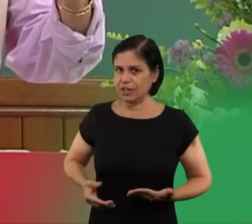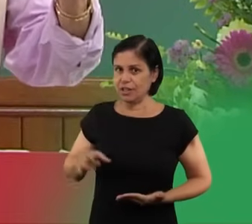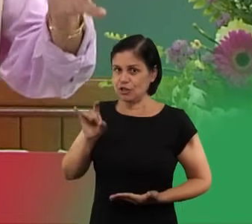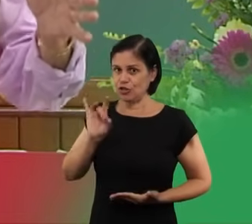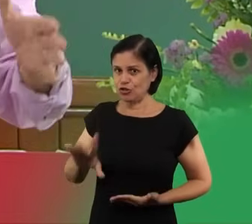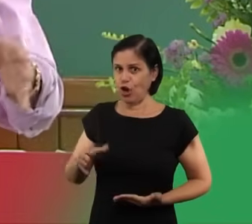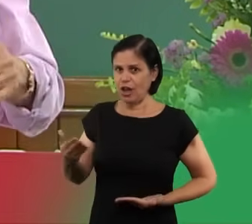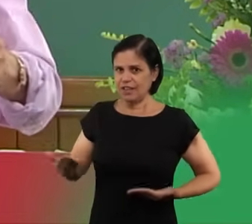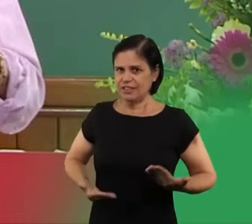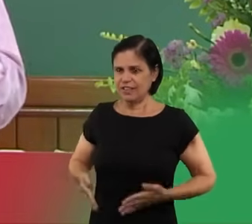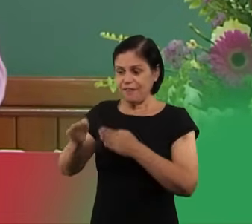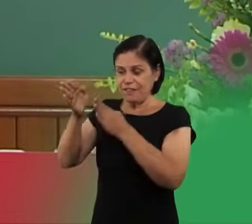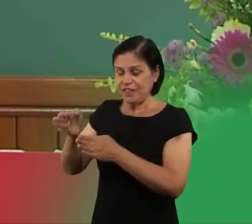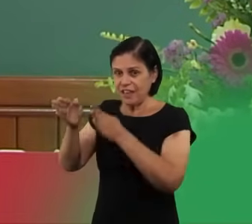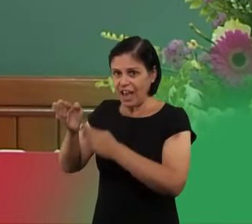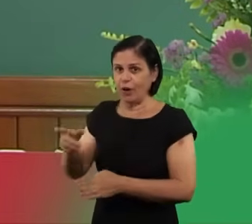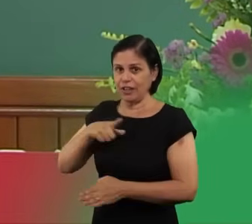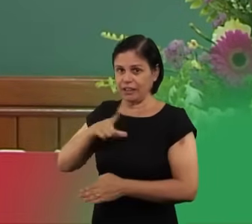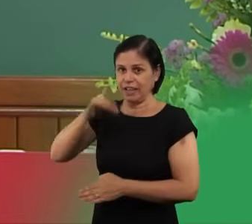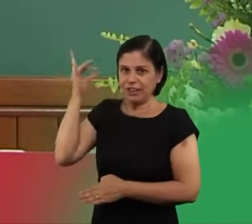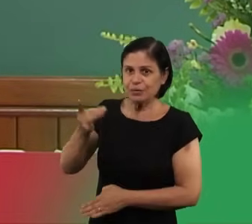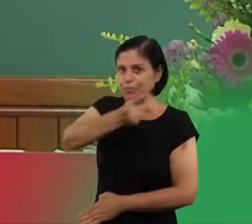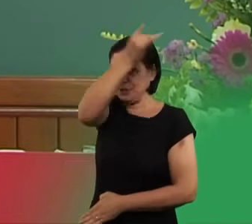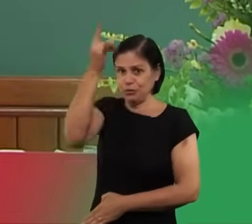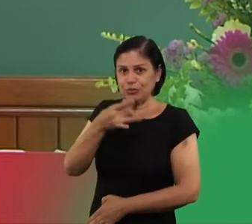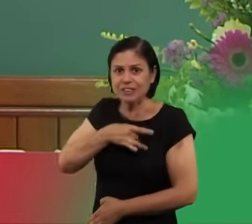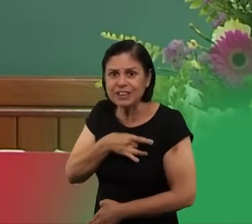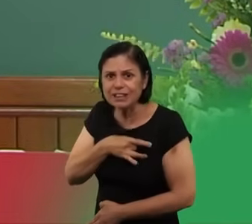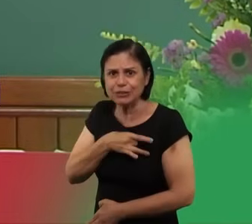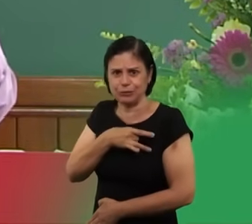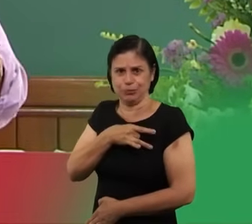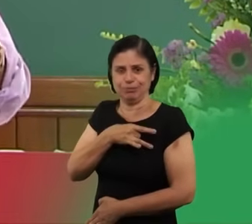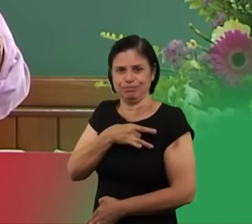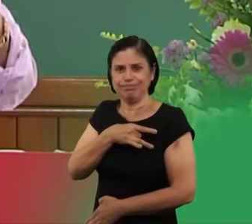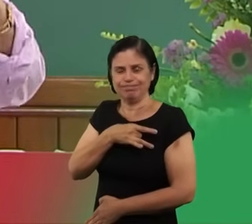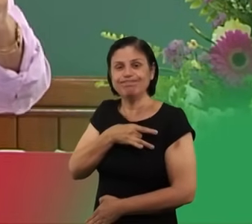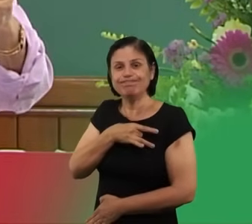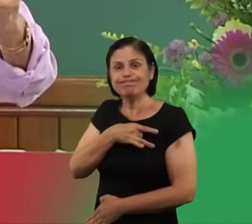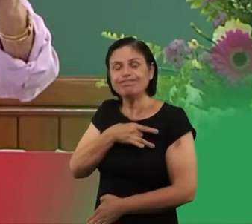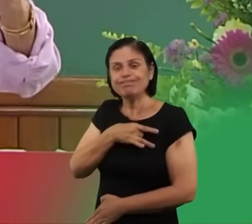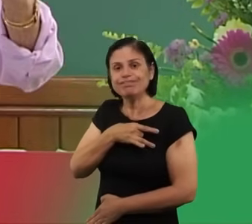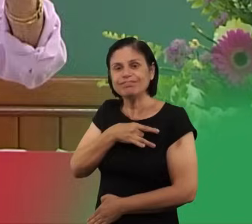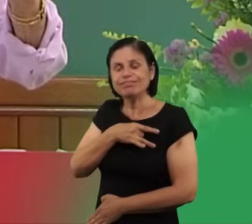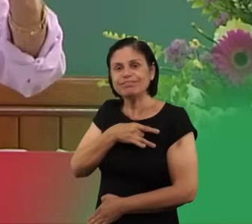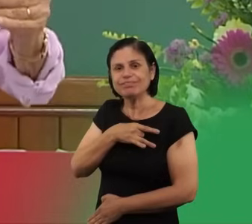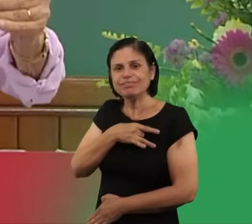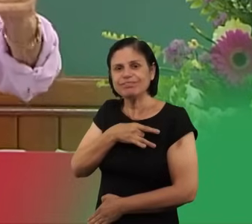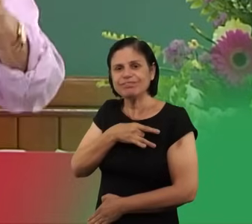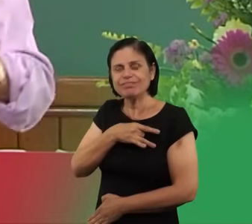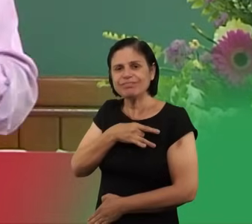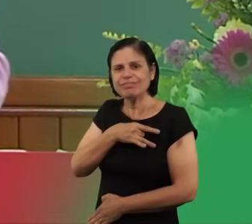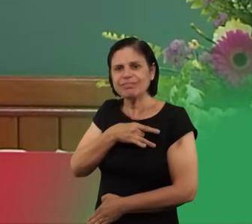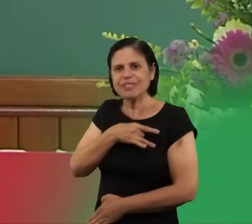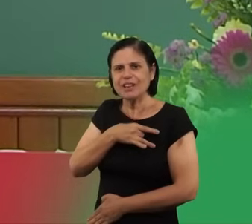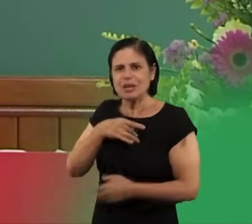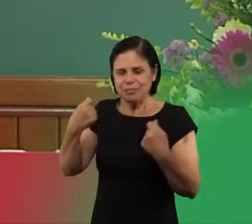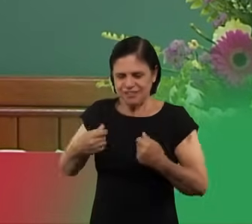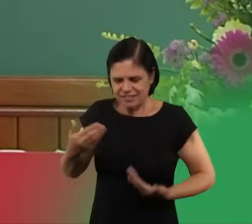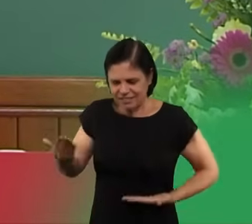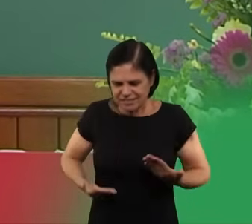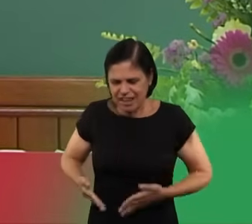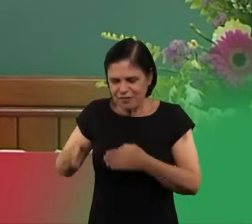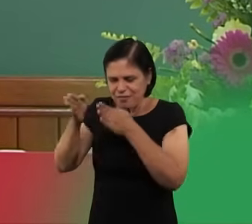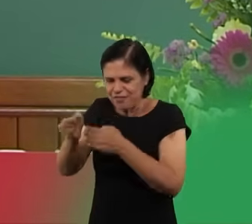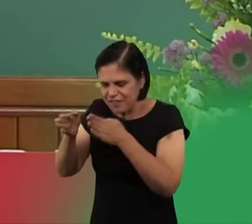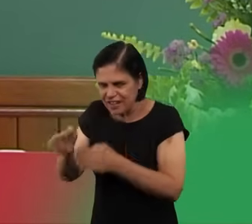do Espírito Santo. Morada dos santos, aqueles que vivem na orientação do Espírito Santo. Quem não vive